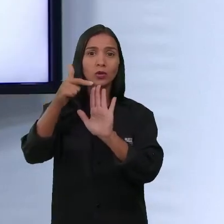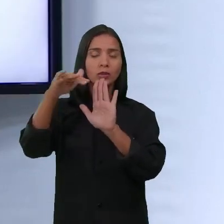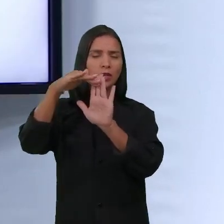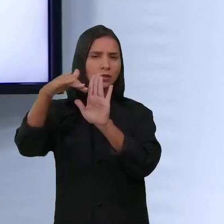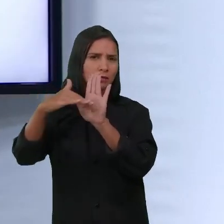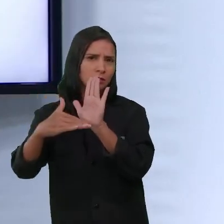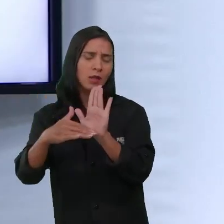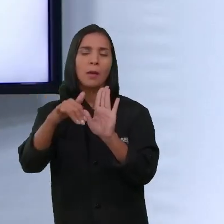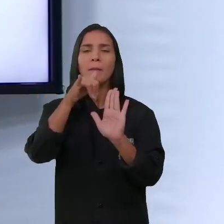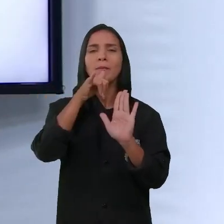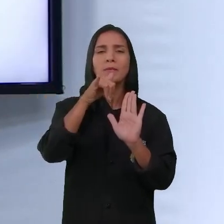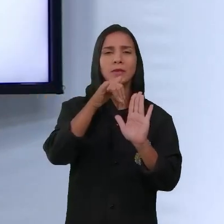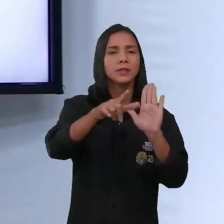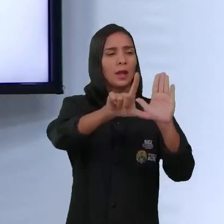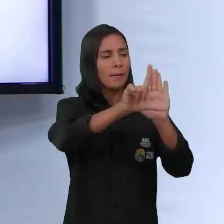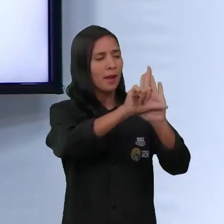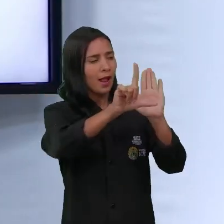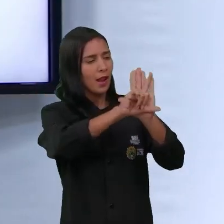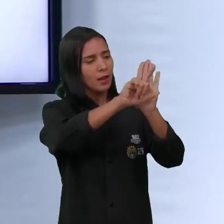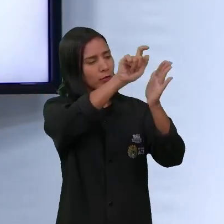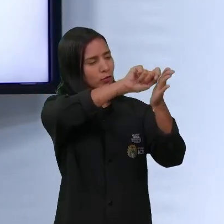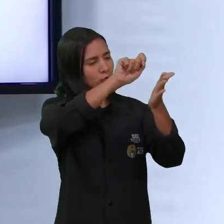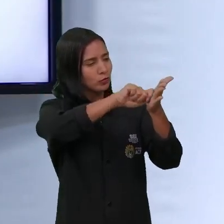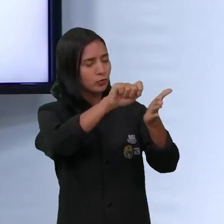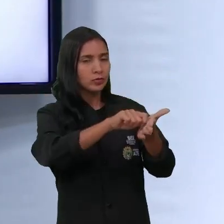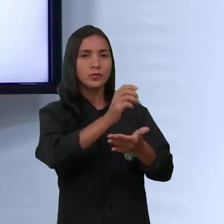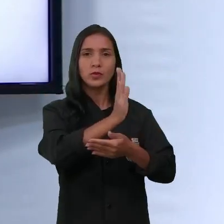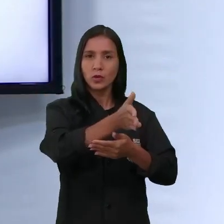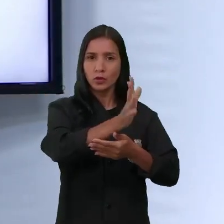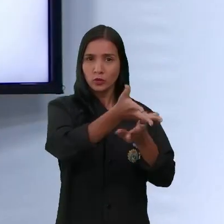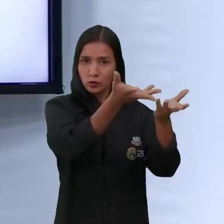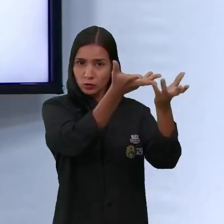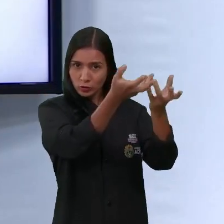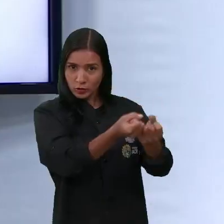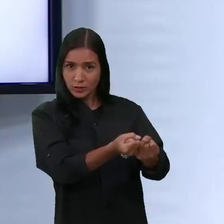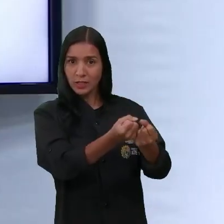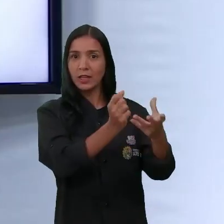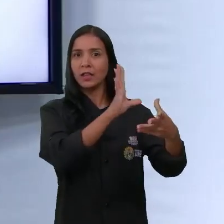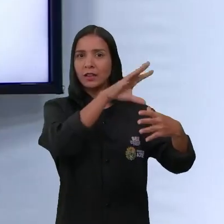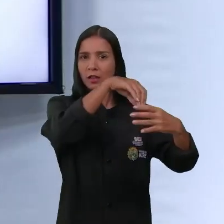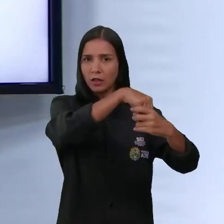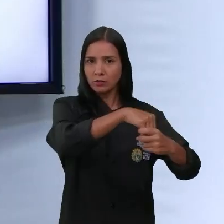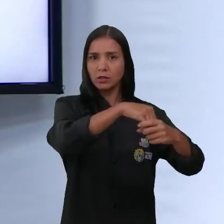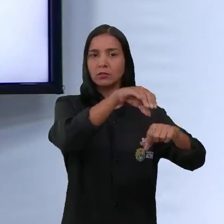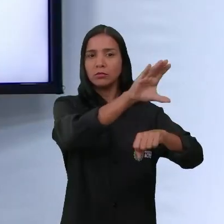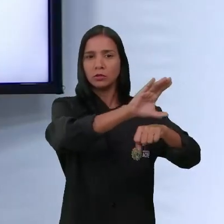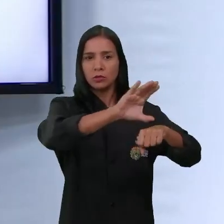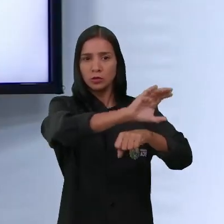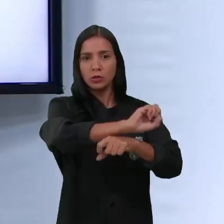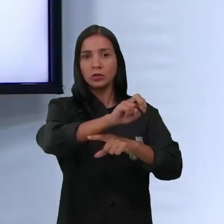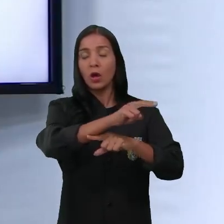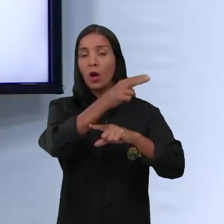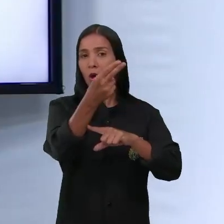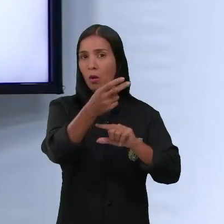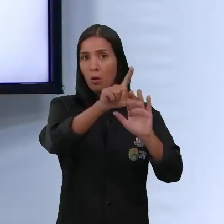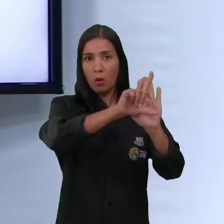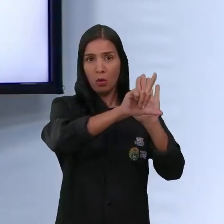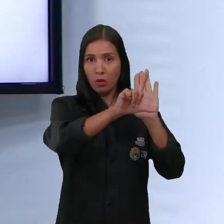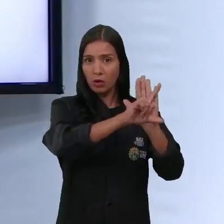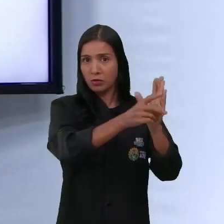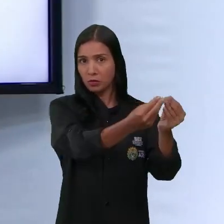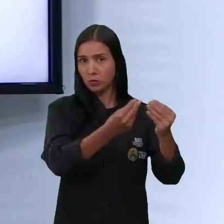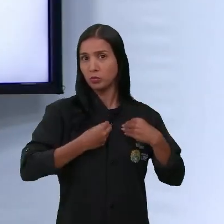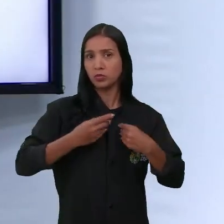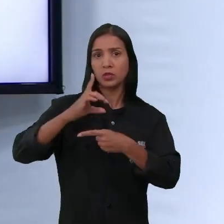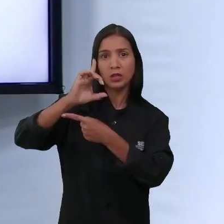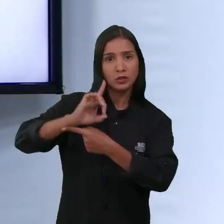as leis que no caso estão escritas nos códigos, que conferem a todos nós direitos,